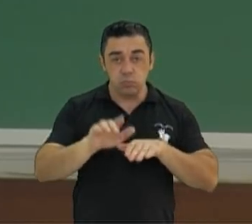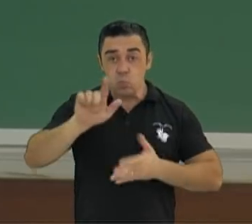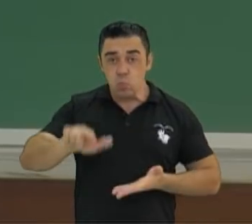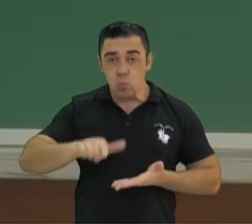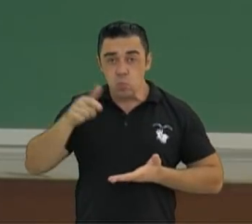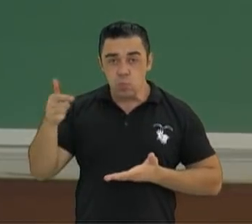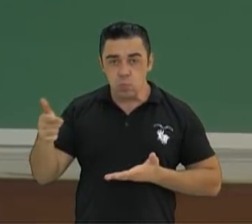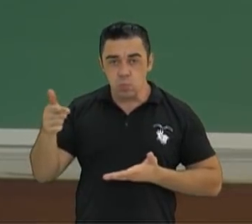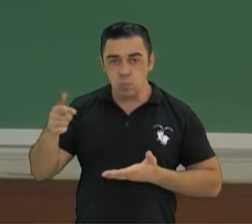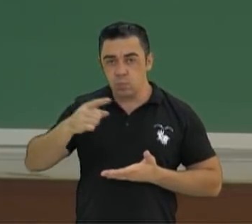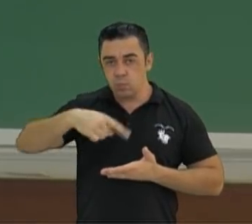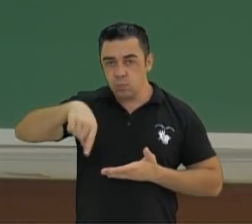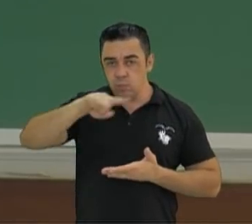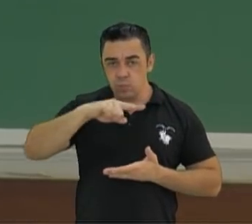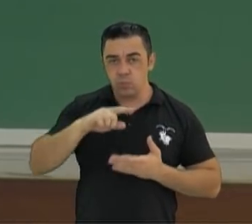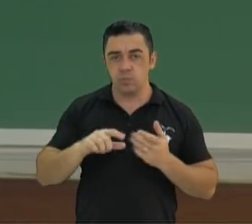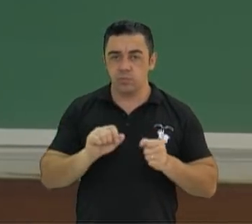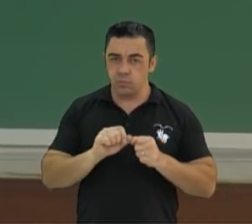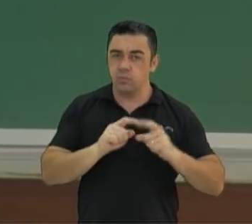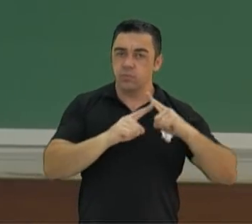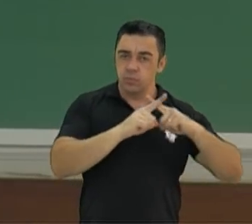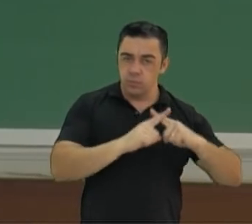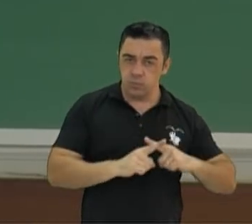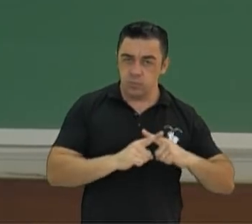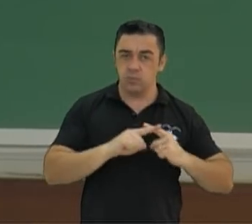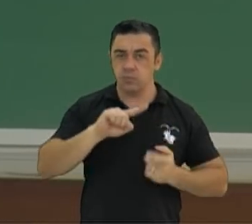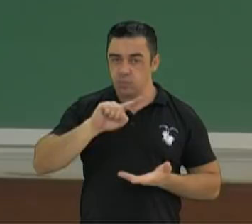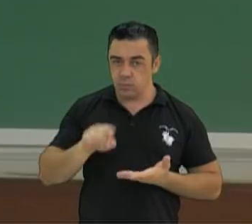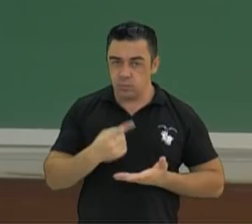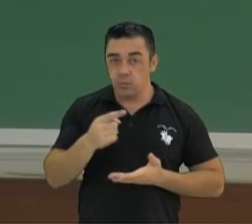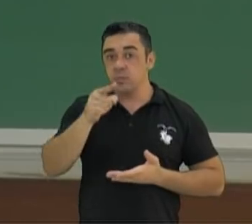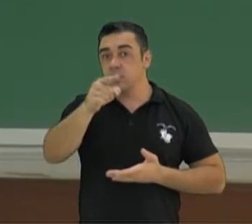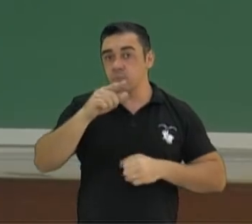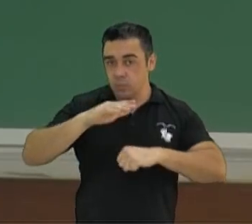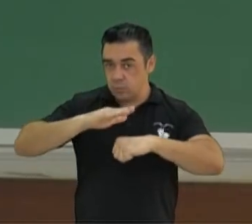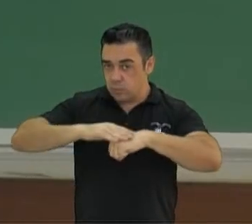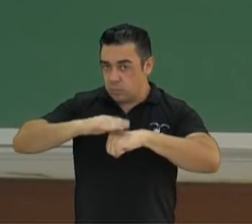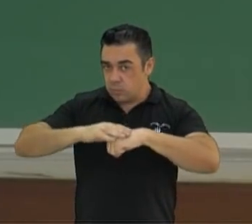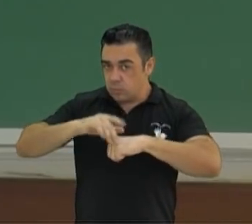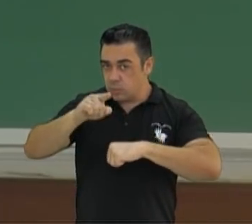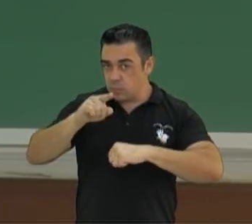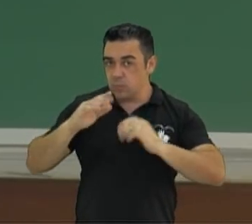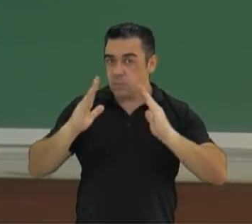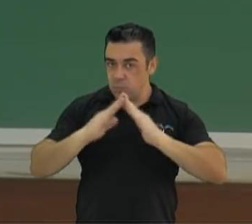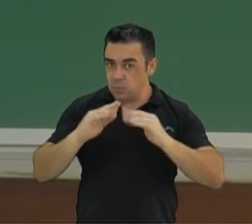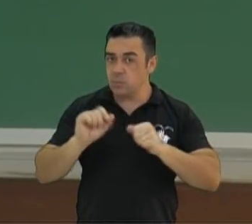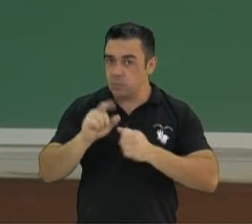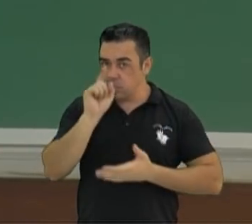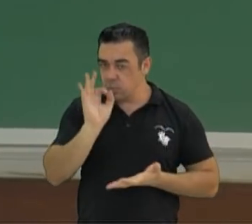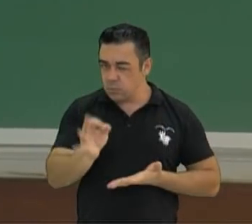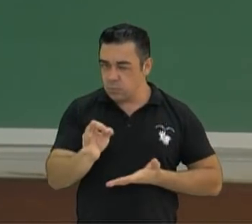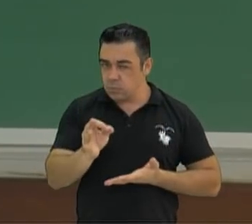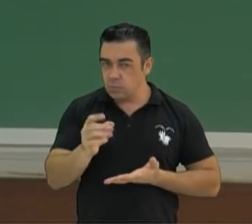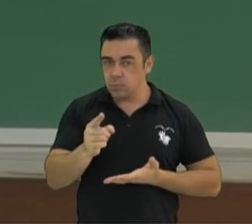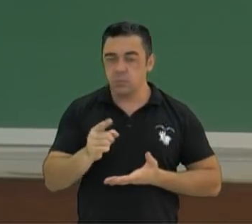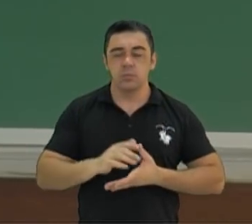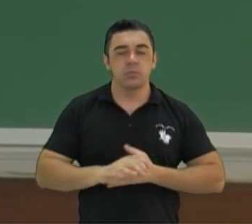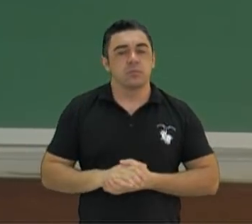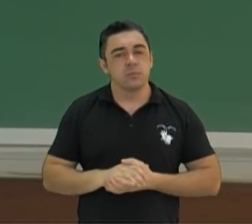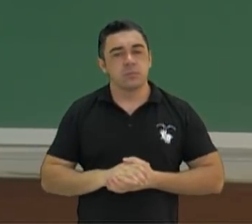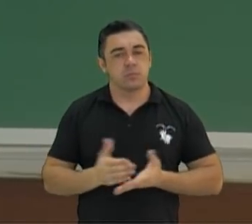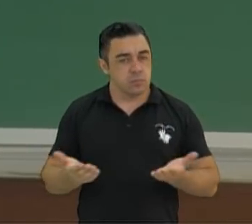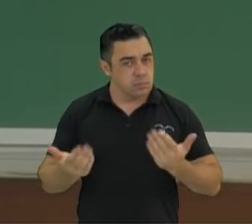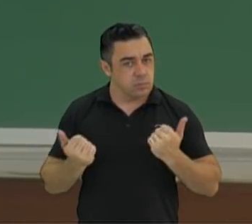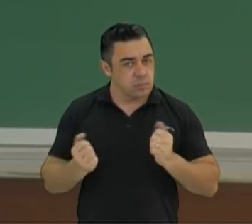demais, as outras continhas de multiplicação com vírgula, vocês que tem que fazer aí na casa de vocês, certinho? Então,